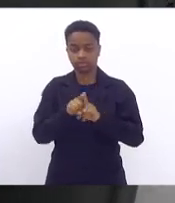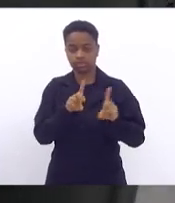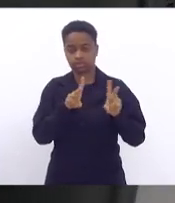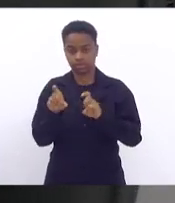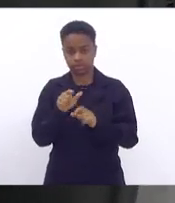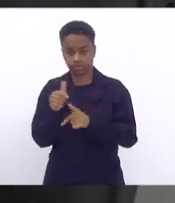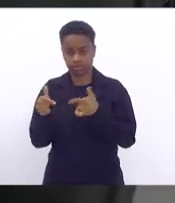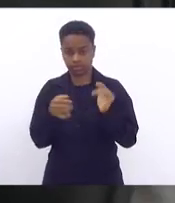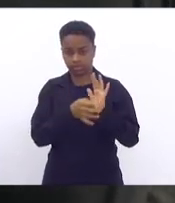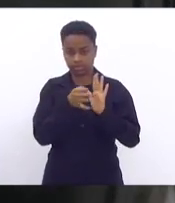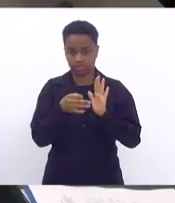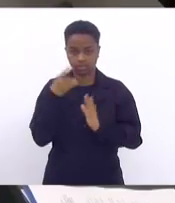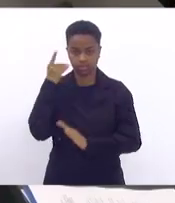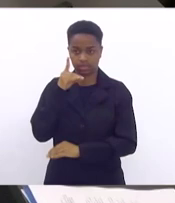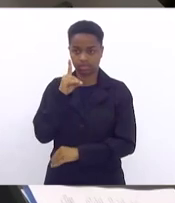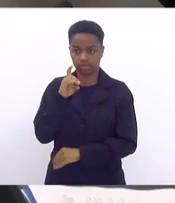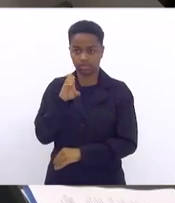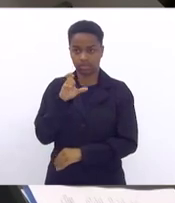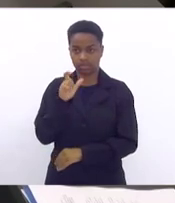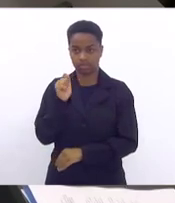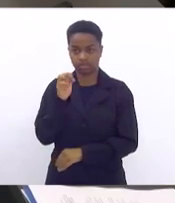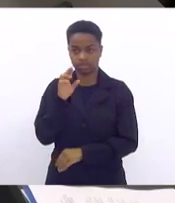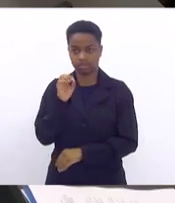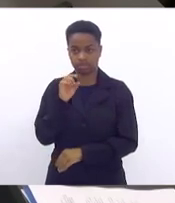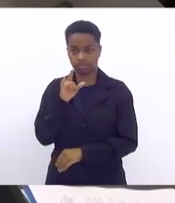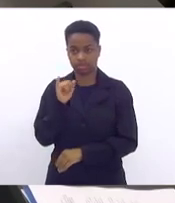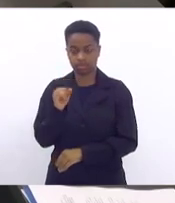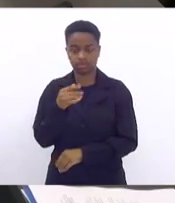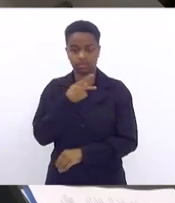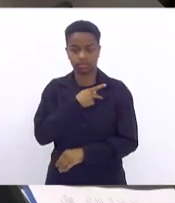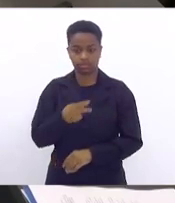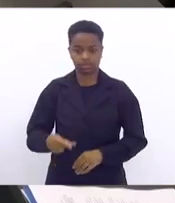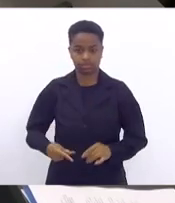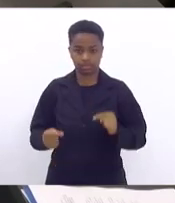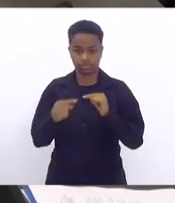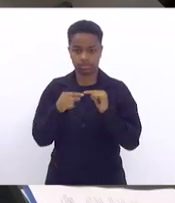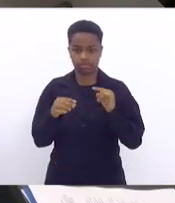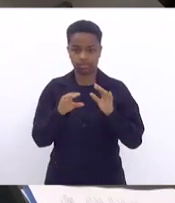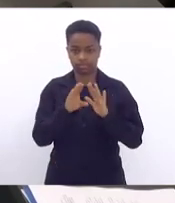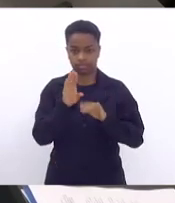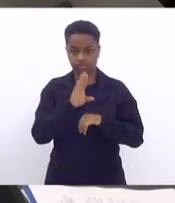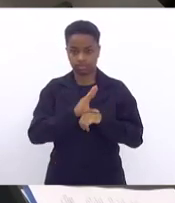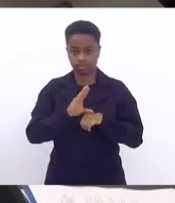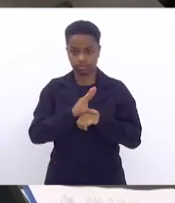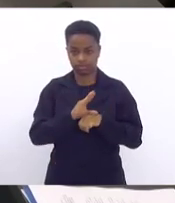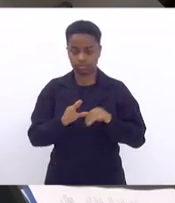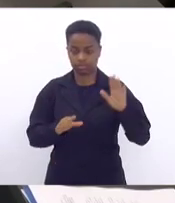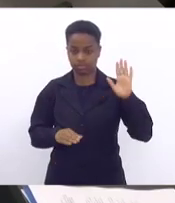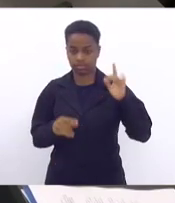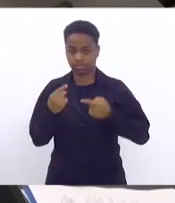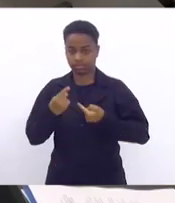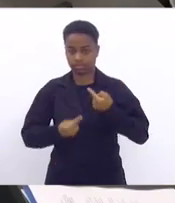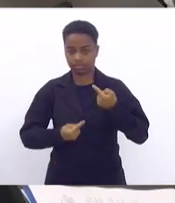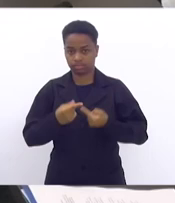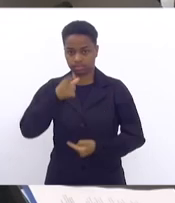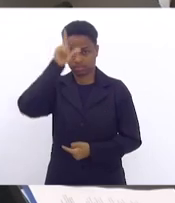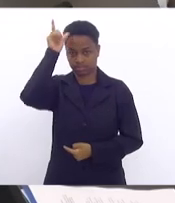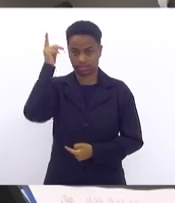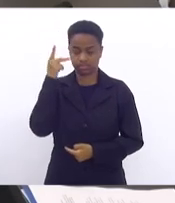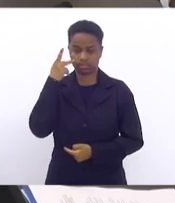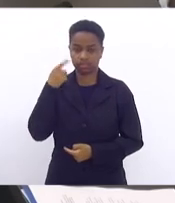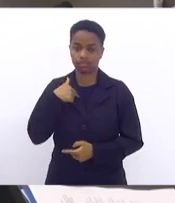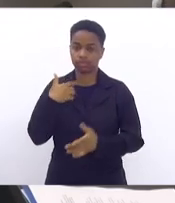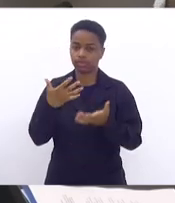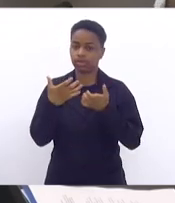Para parecer, deputado Guilherme Delaroli. Senhor presidente, pela constitucionalidade. Senhor presidente. Para discutir, deputado Luiz Paulo. Eu queria